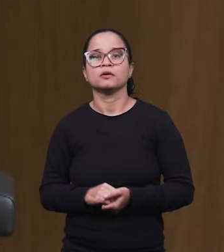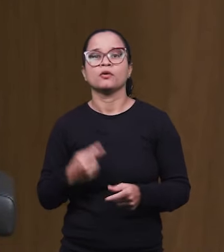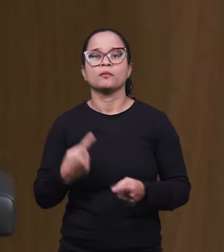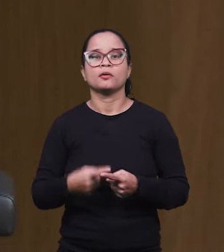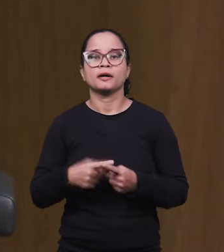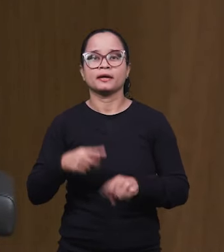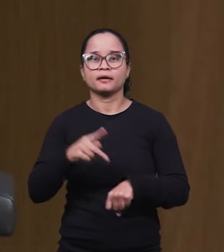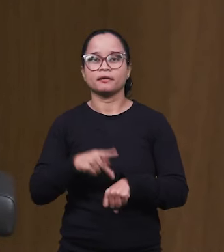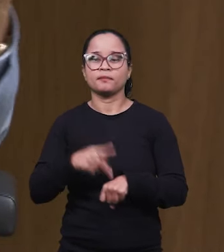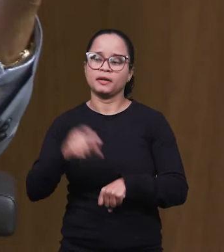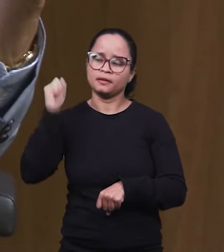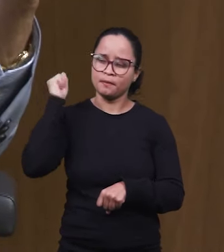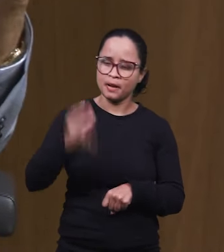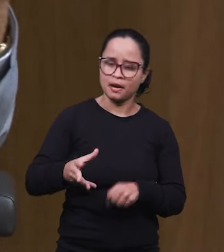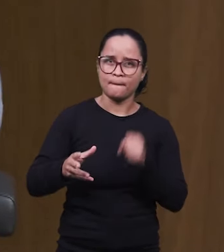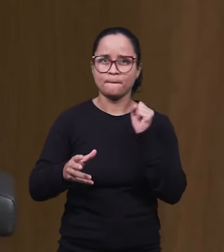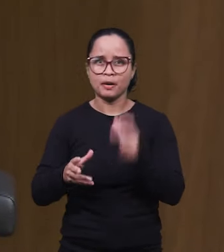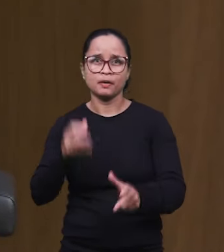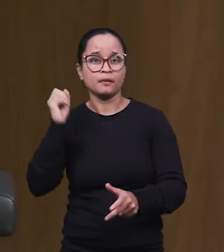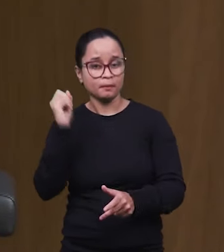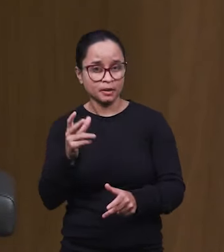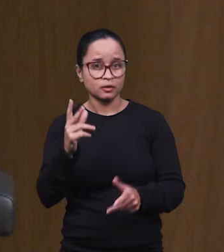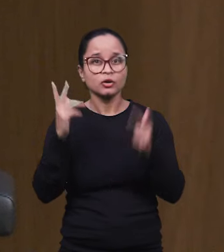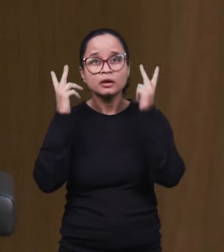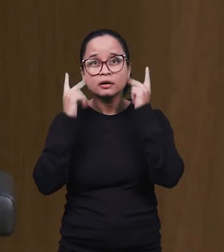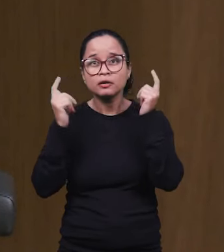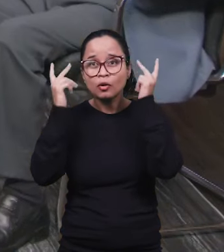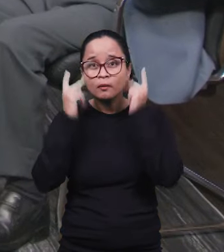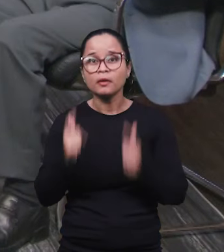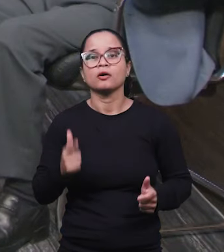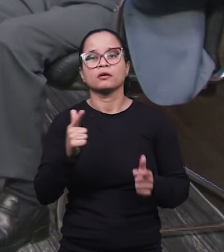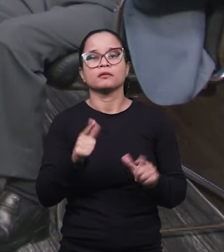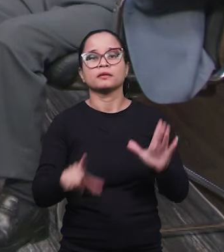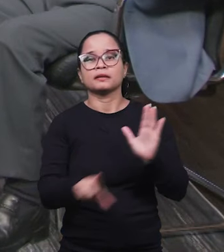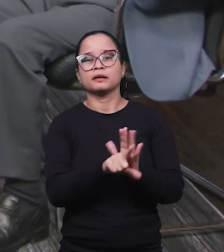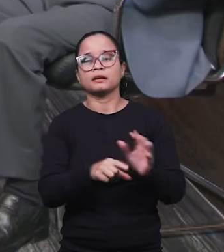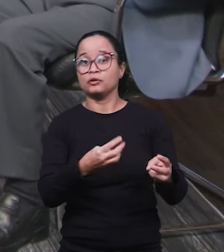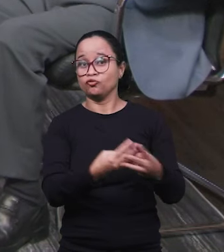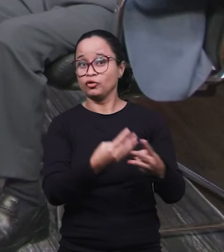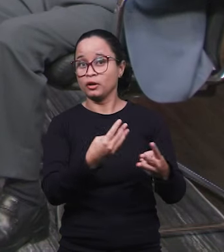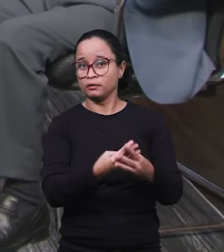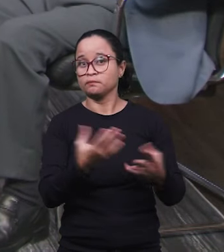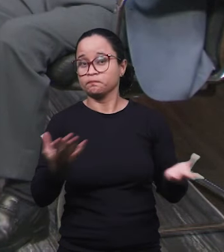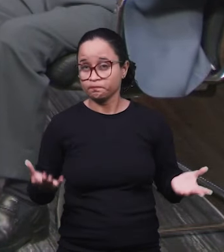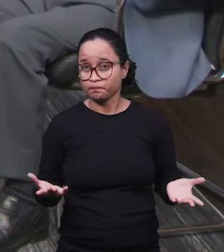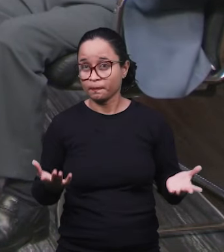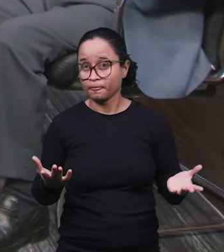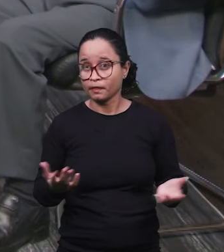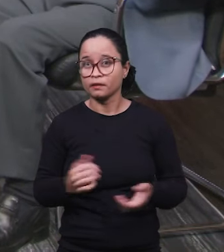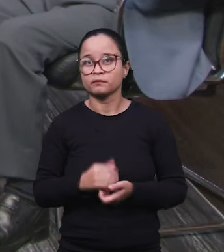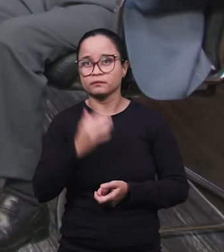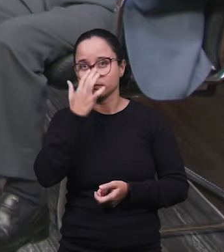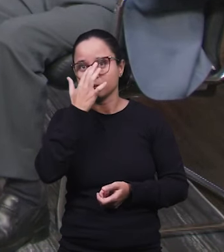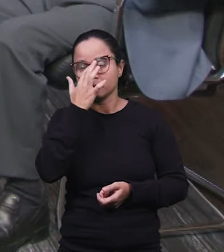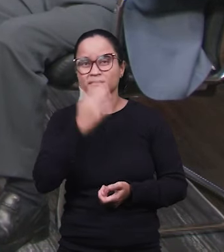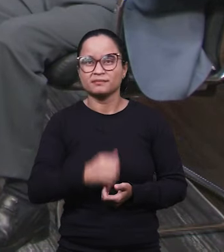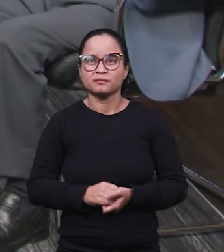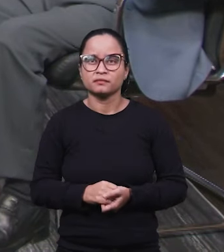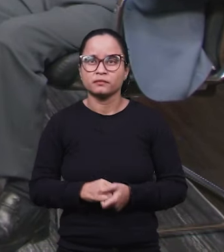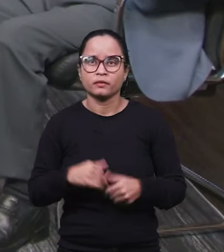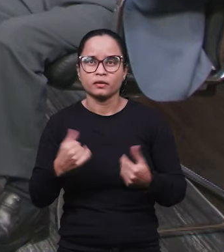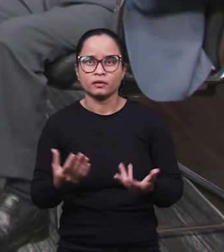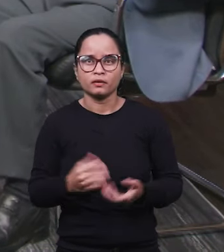apedrejavam. O que era normal na lei judaica, era a testemunha. Então,